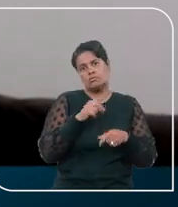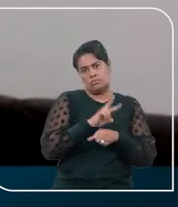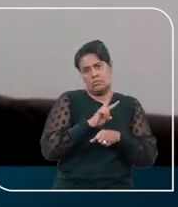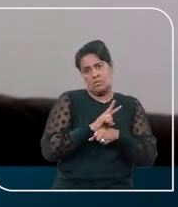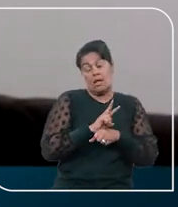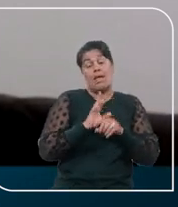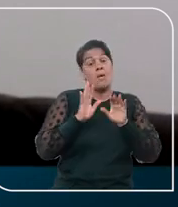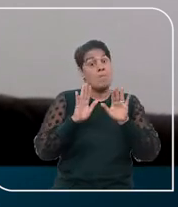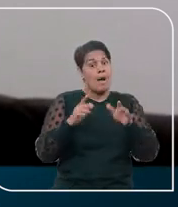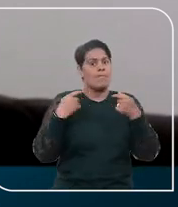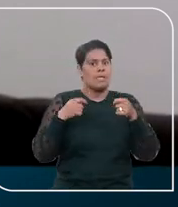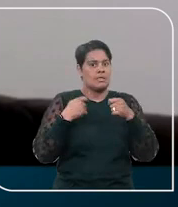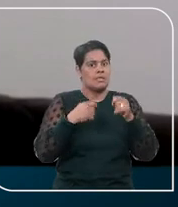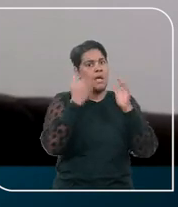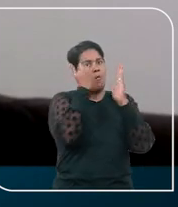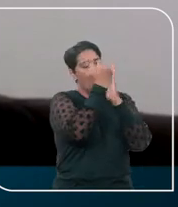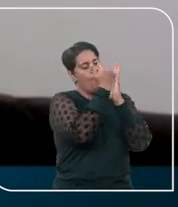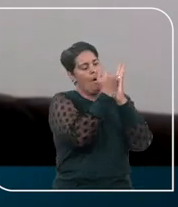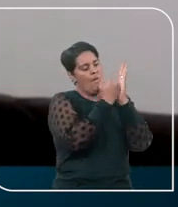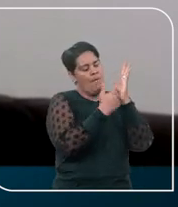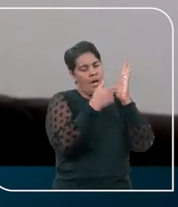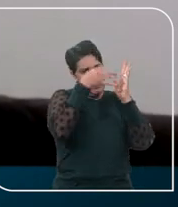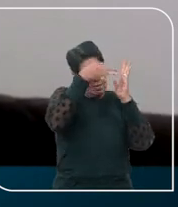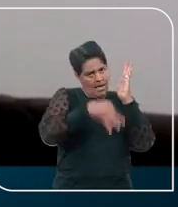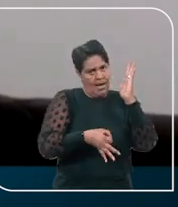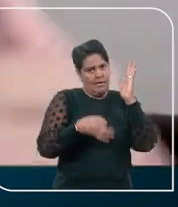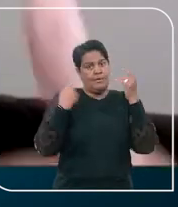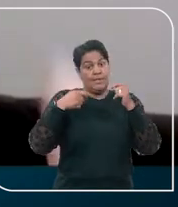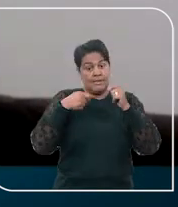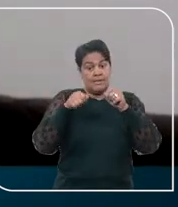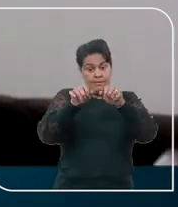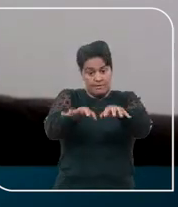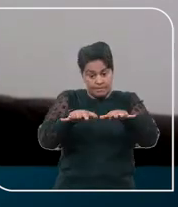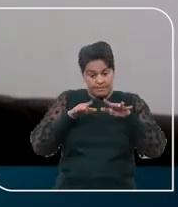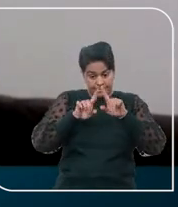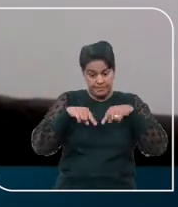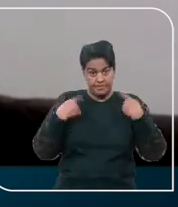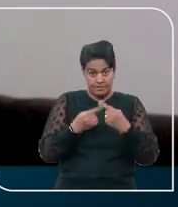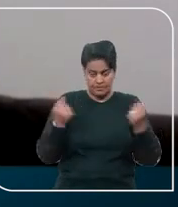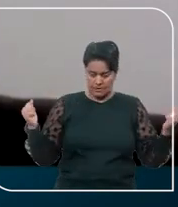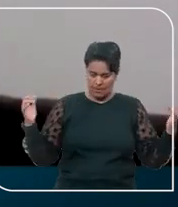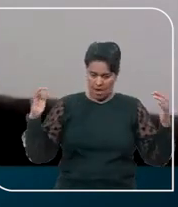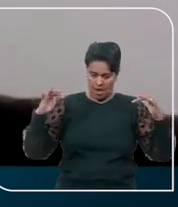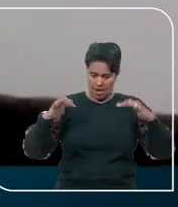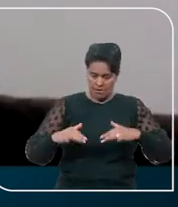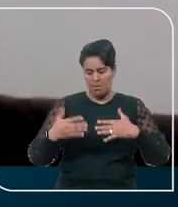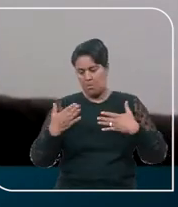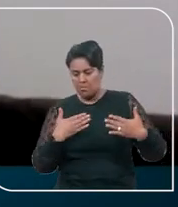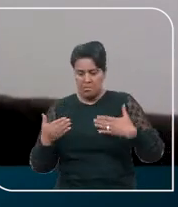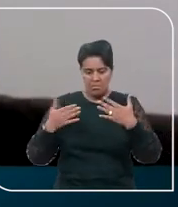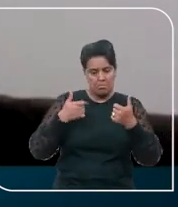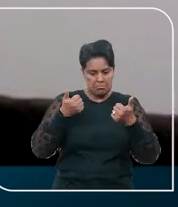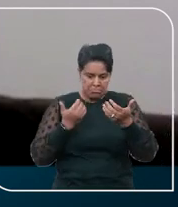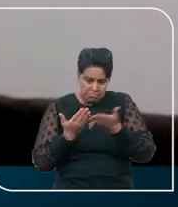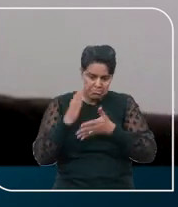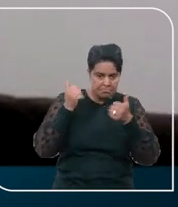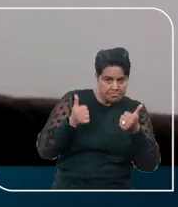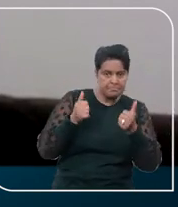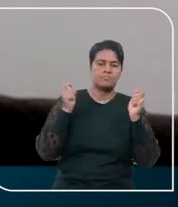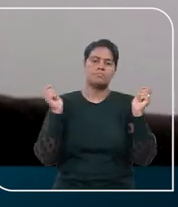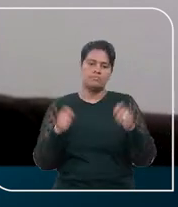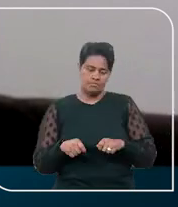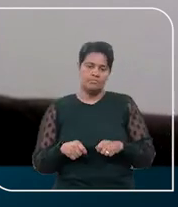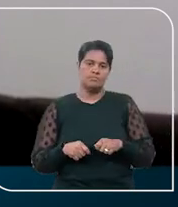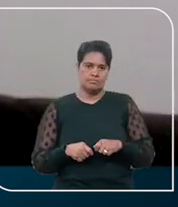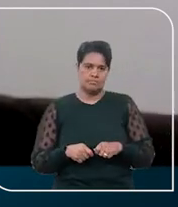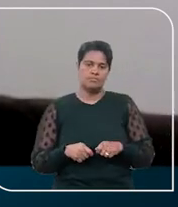ser padronizadas, aprovadas na Assembleia, para justamente esse conjunto arquitetônico ele não se perder e isso